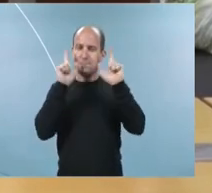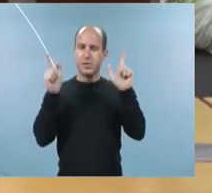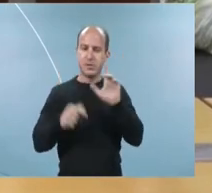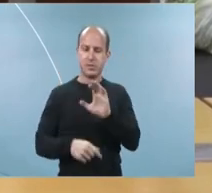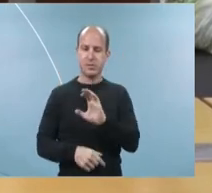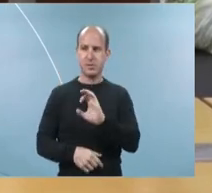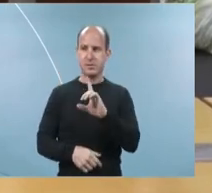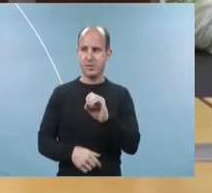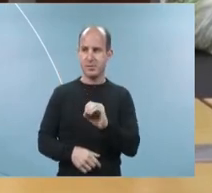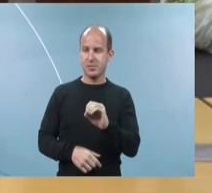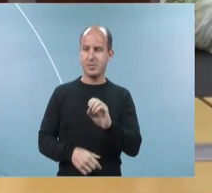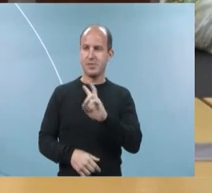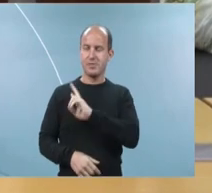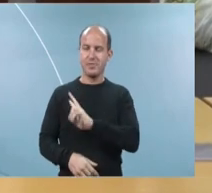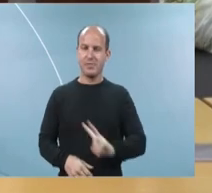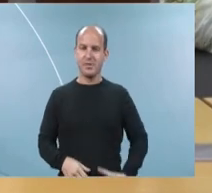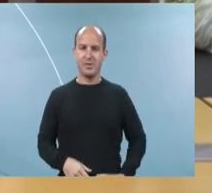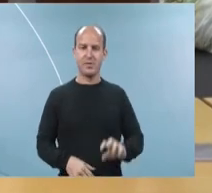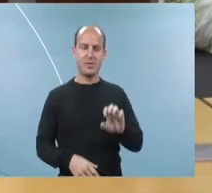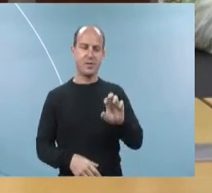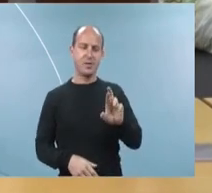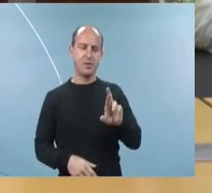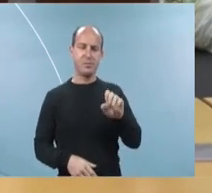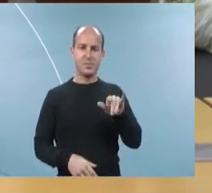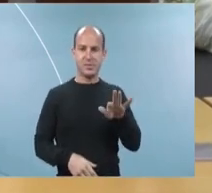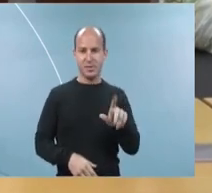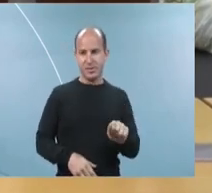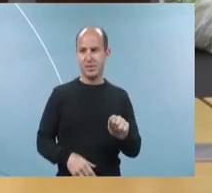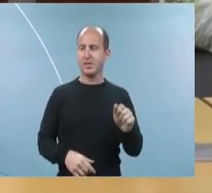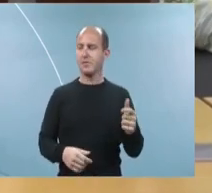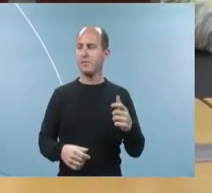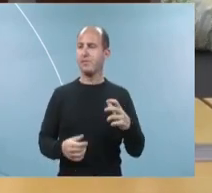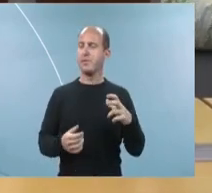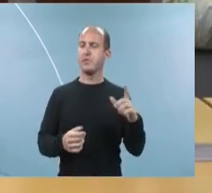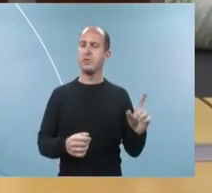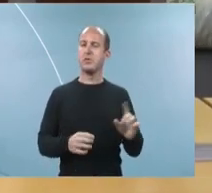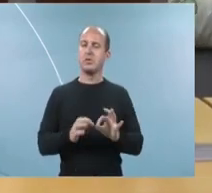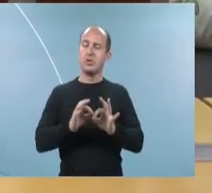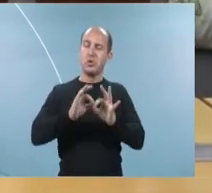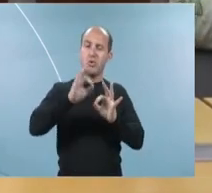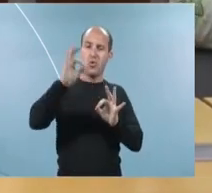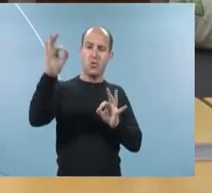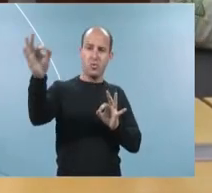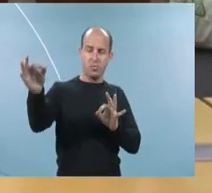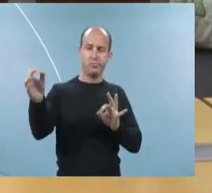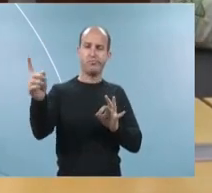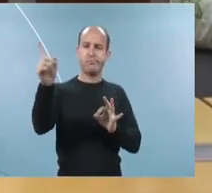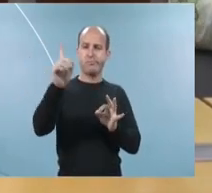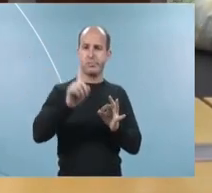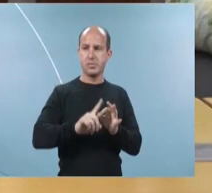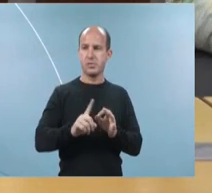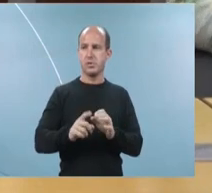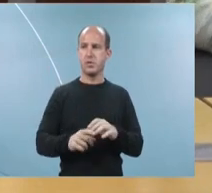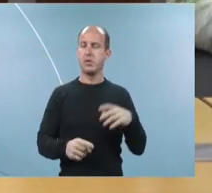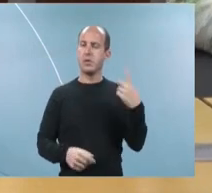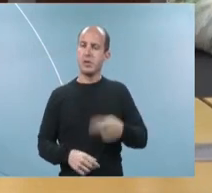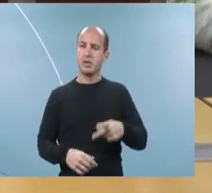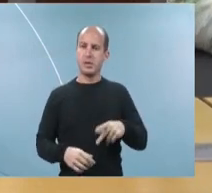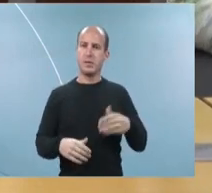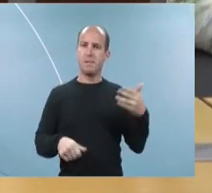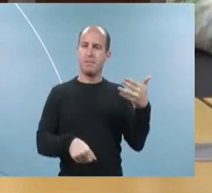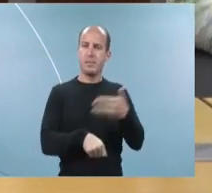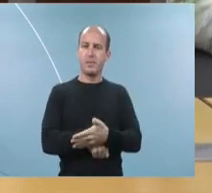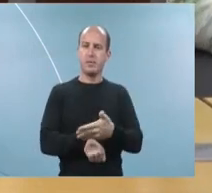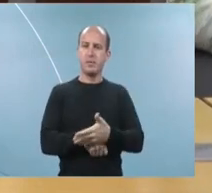né, Romizélia, vereadora Romizélia, acordaram tão cedo, que vieram de longe para estar aqui